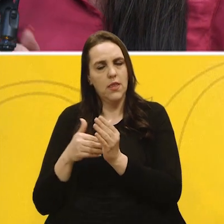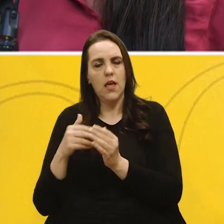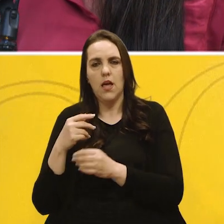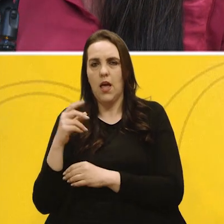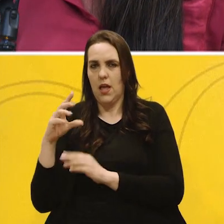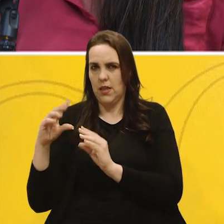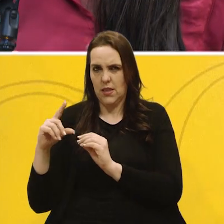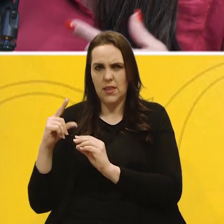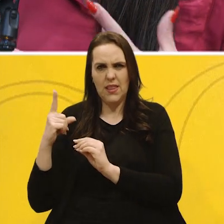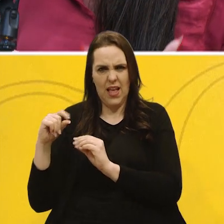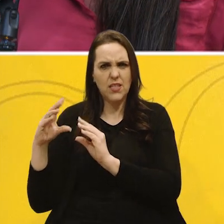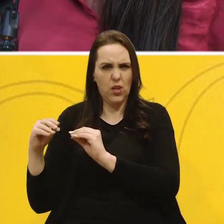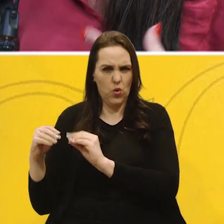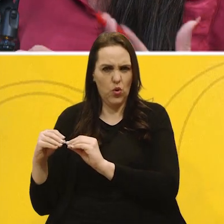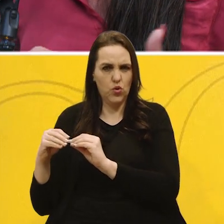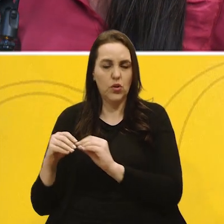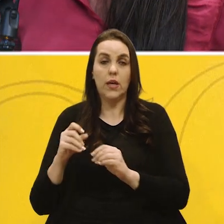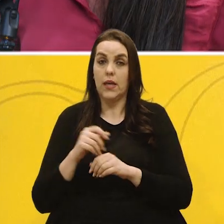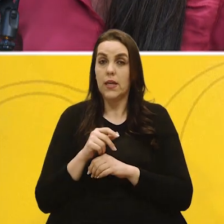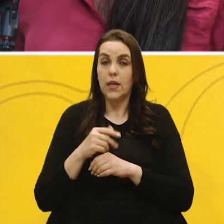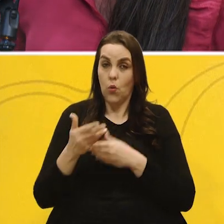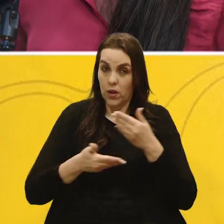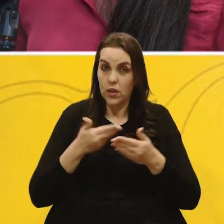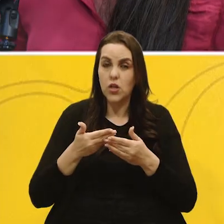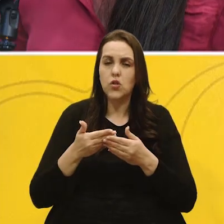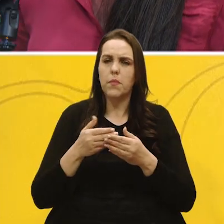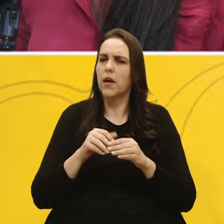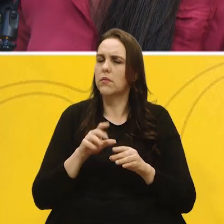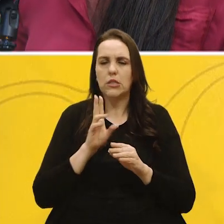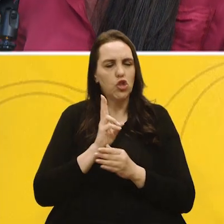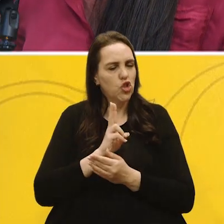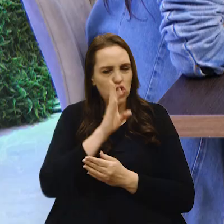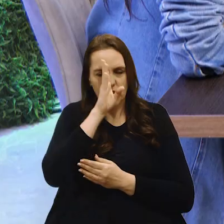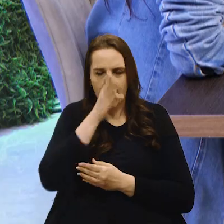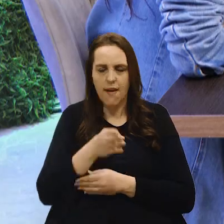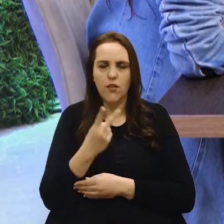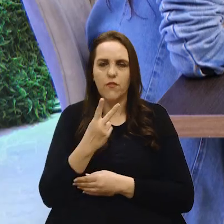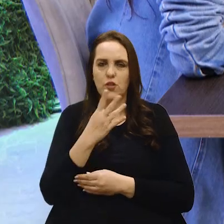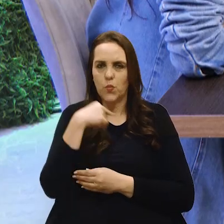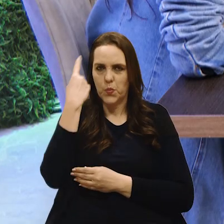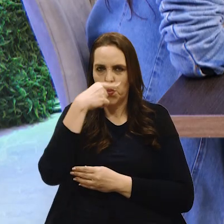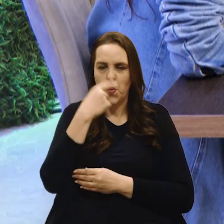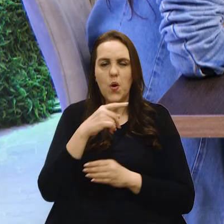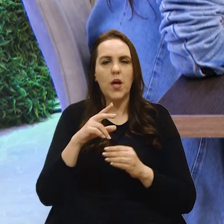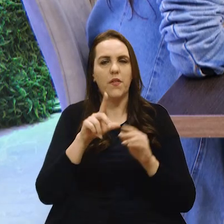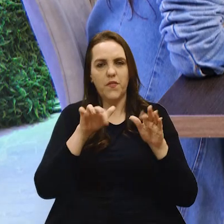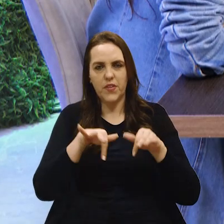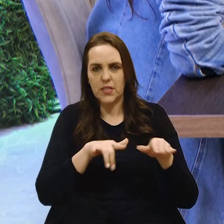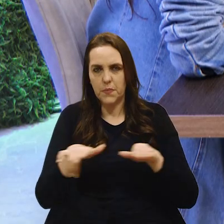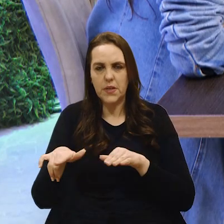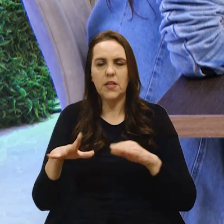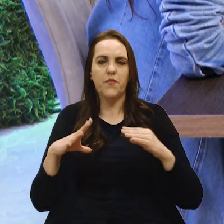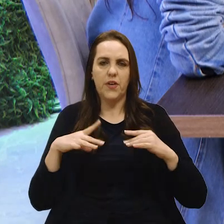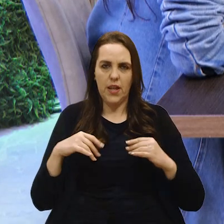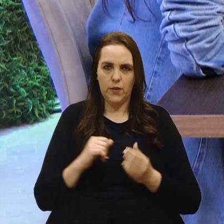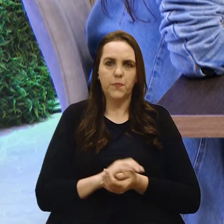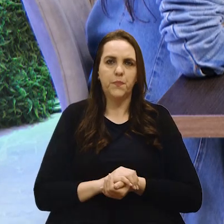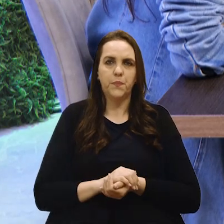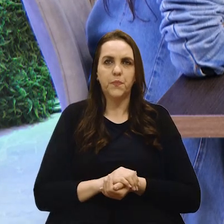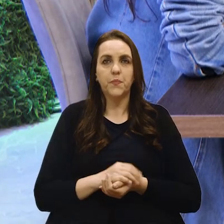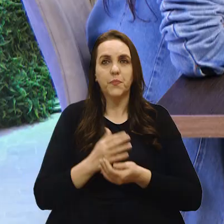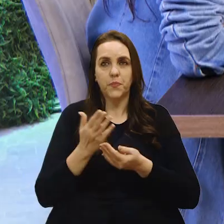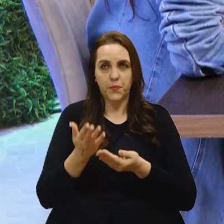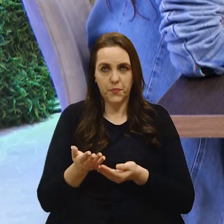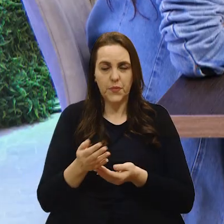de semanas e feriados. A população, a sociedade como um todo pode entrar em contato. E esse número é só em ligação? Dá para mandar o WhatsApp? Pode mandar o